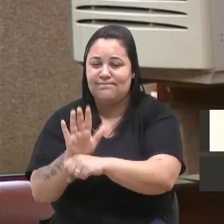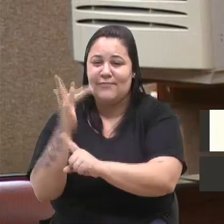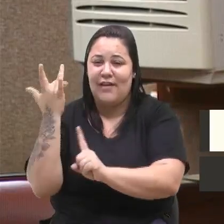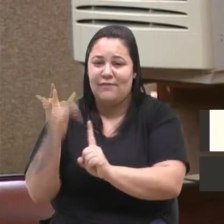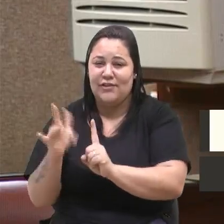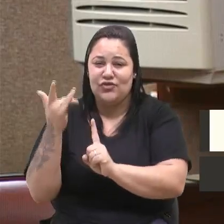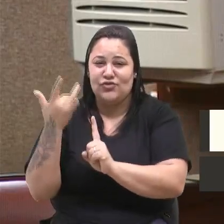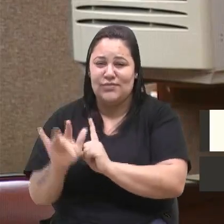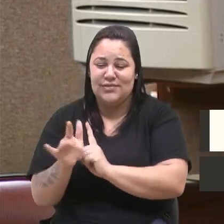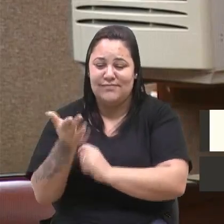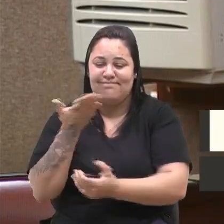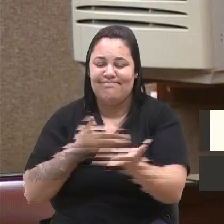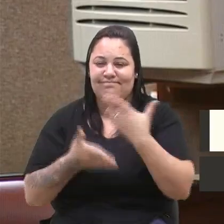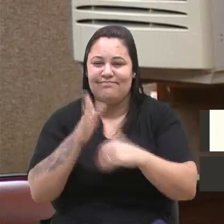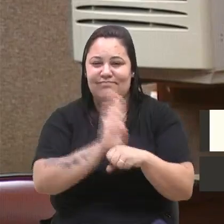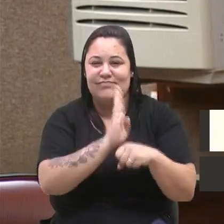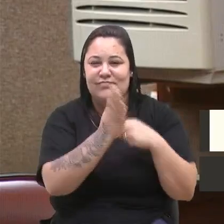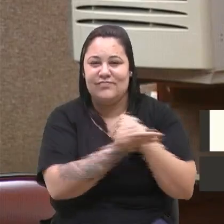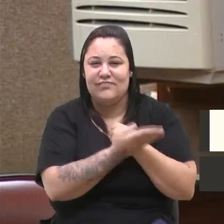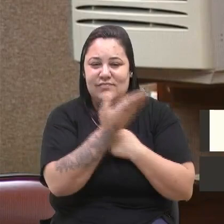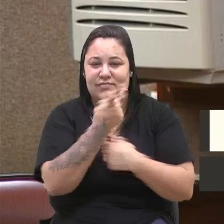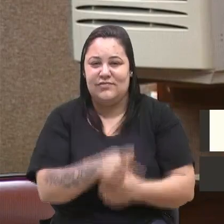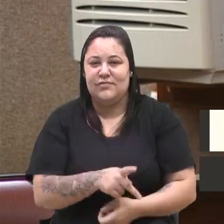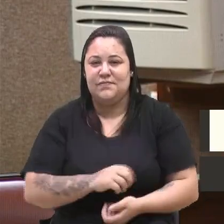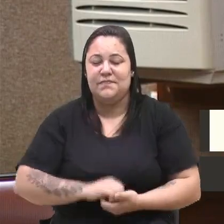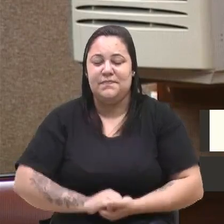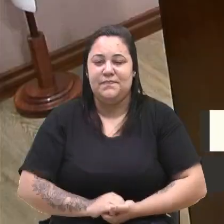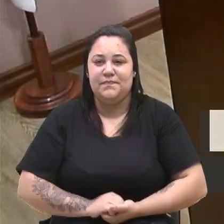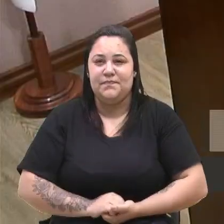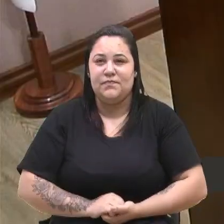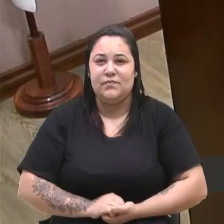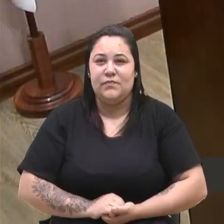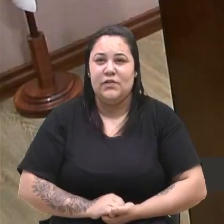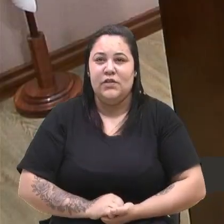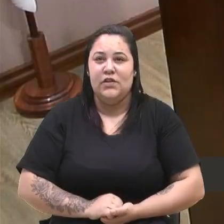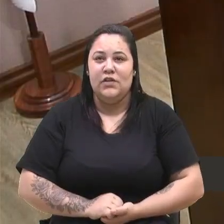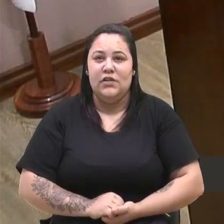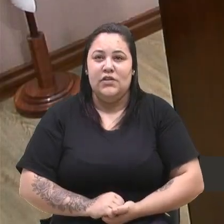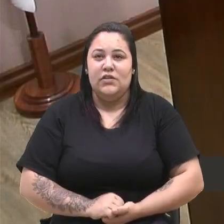e atendimento aos bairros aí de Caxias do Sul e interior. Obrigado, presidente. Obrigado.